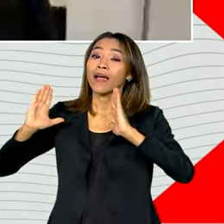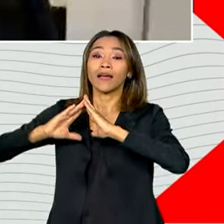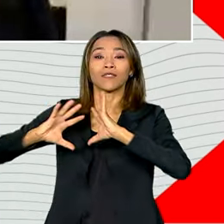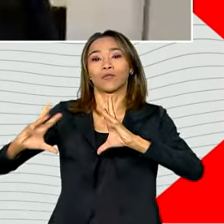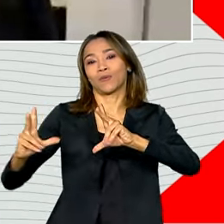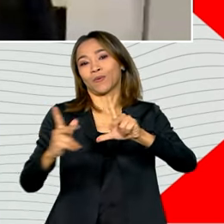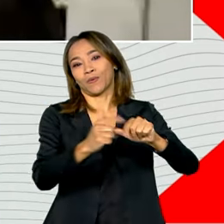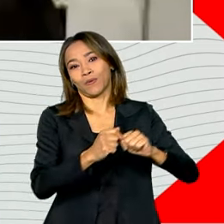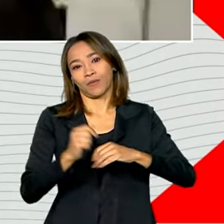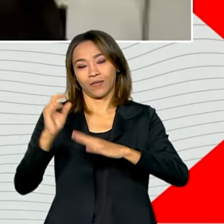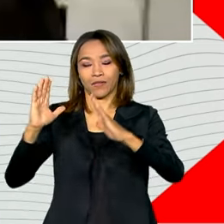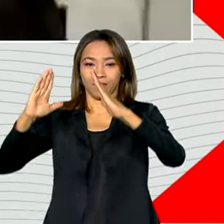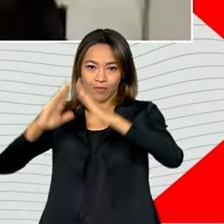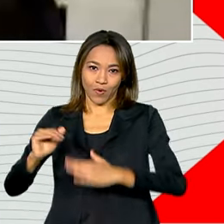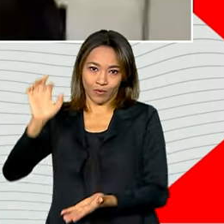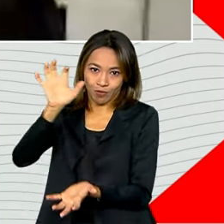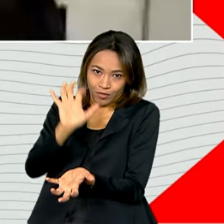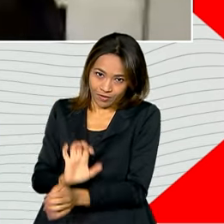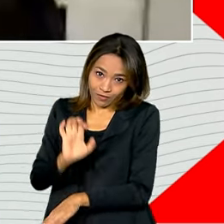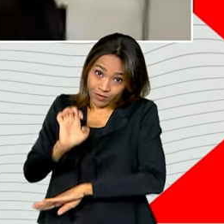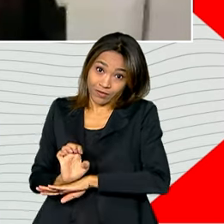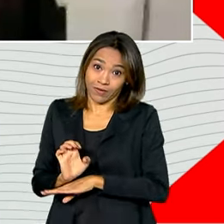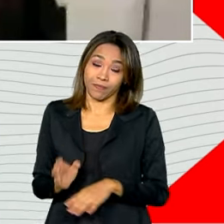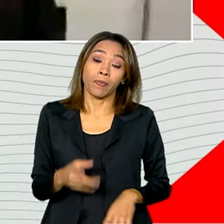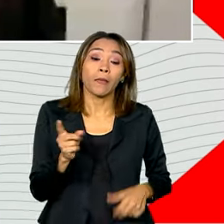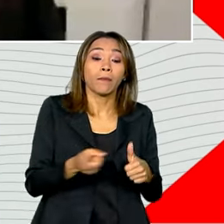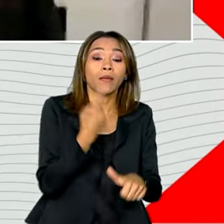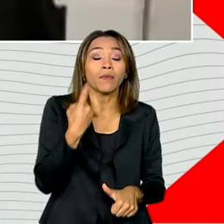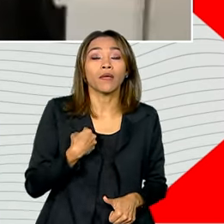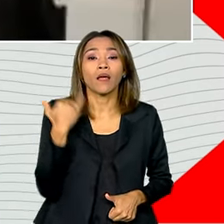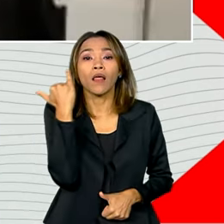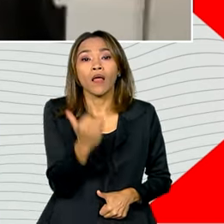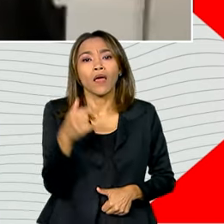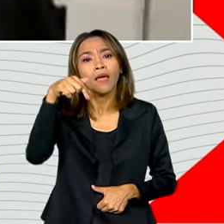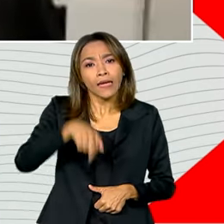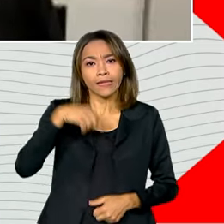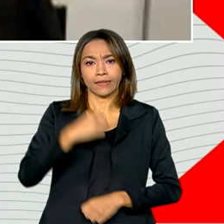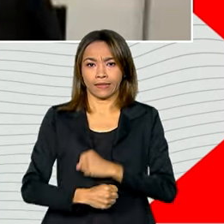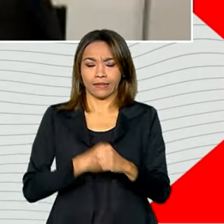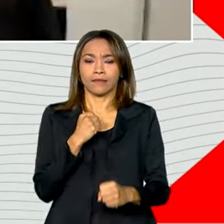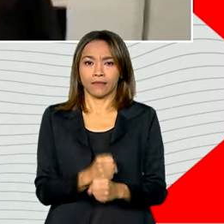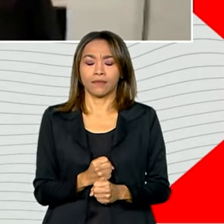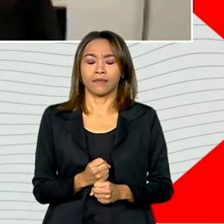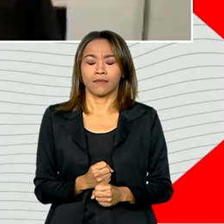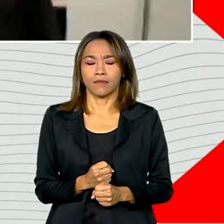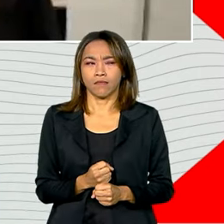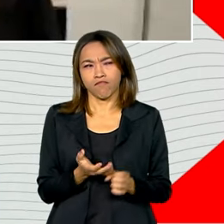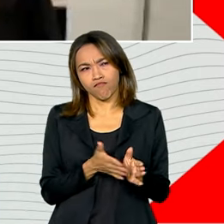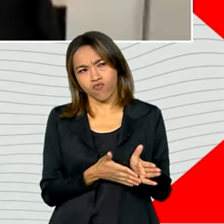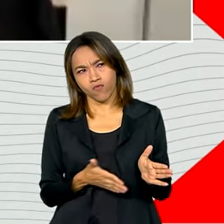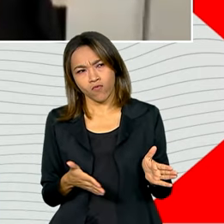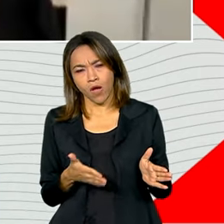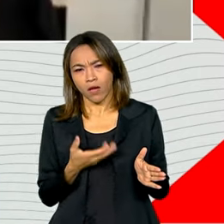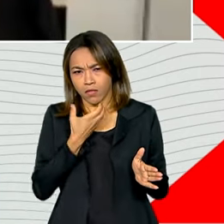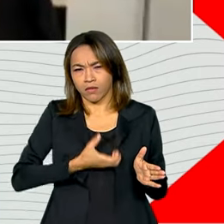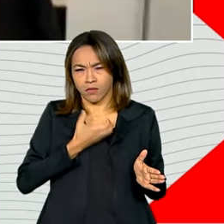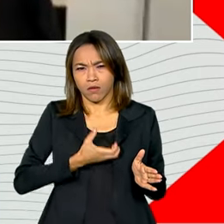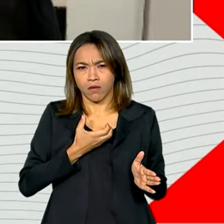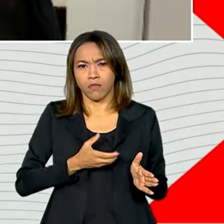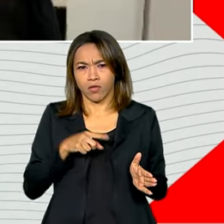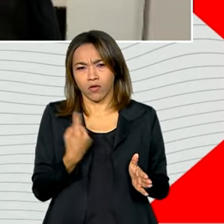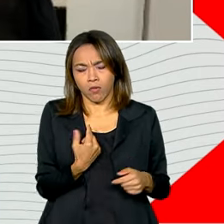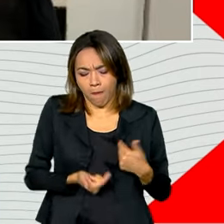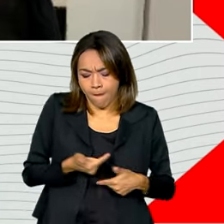responder. Primeiro, deixa eu te dar uma notícia boa. Eu devo ainda esse ano, acho ainda ao longo de dezembro, nós estamos trabalhando